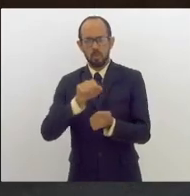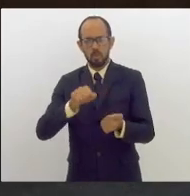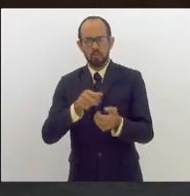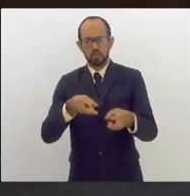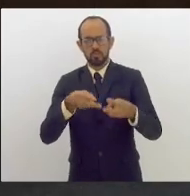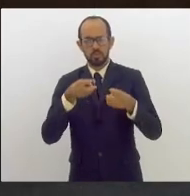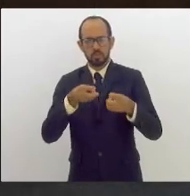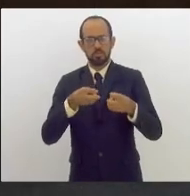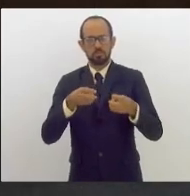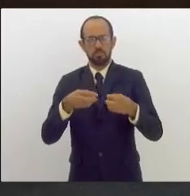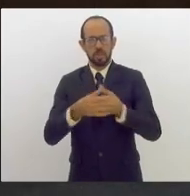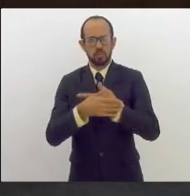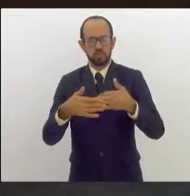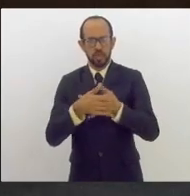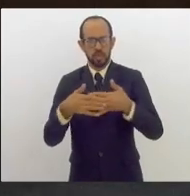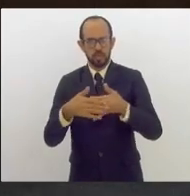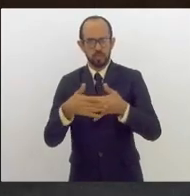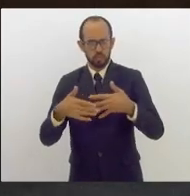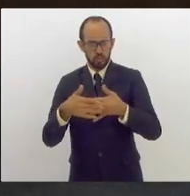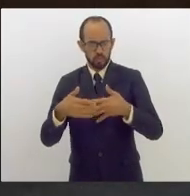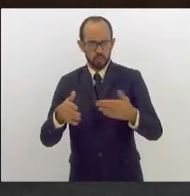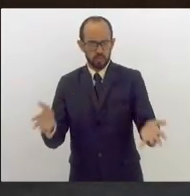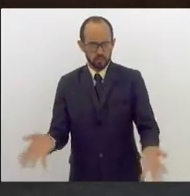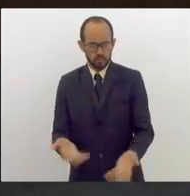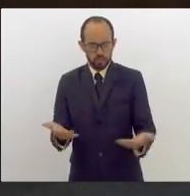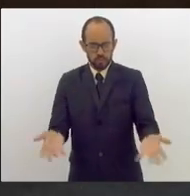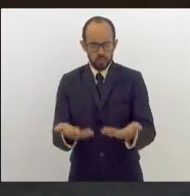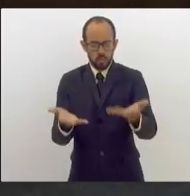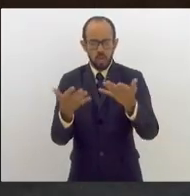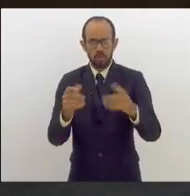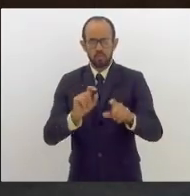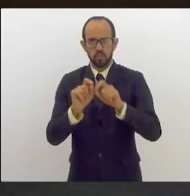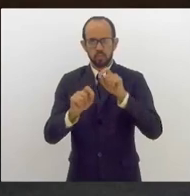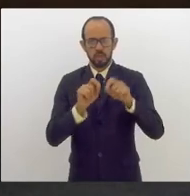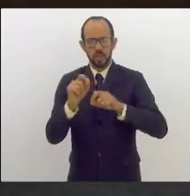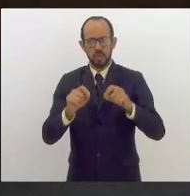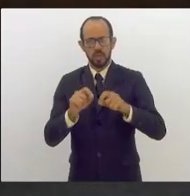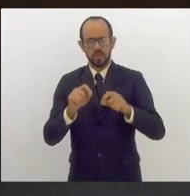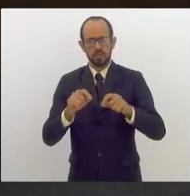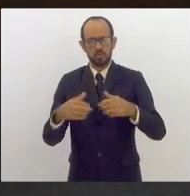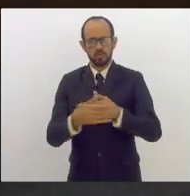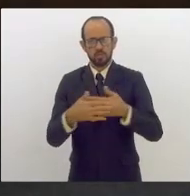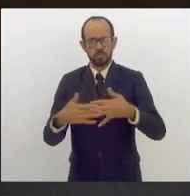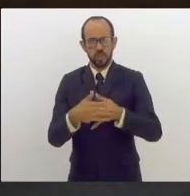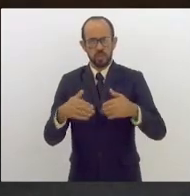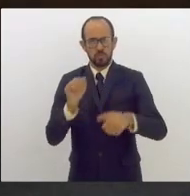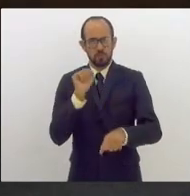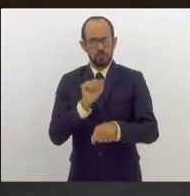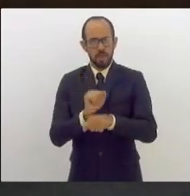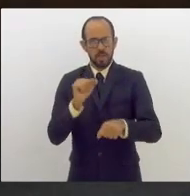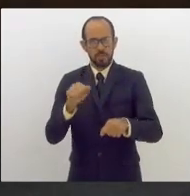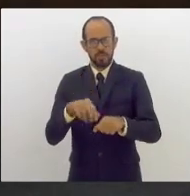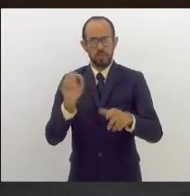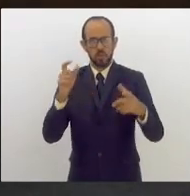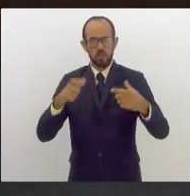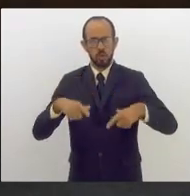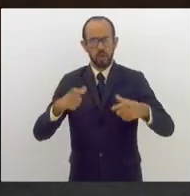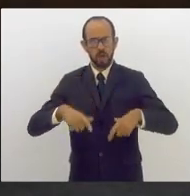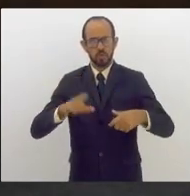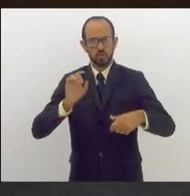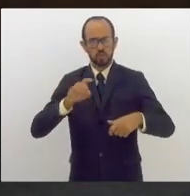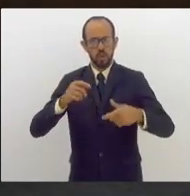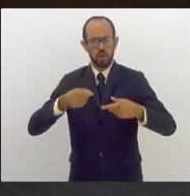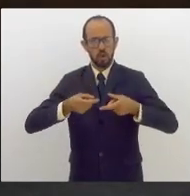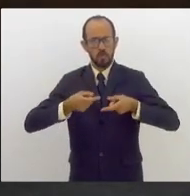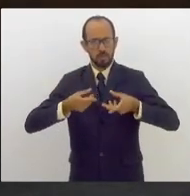regiões centrais é estimulando que as regiões centrais deixam de ser regiões exclusivamente comerciais